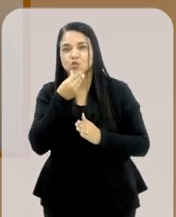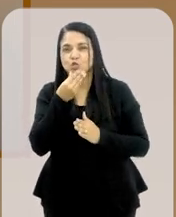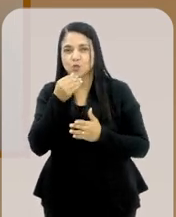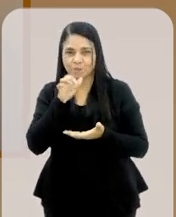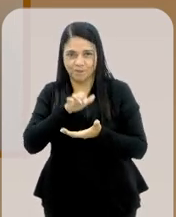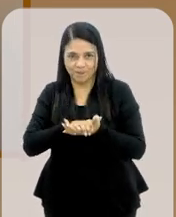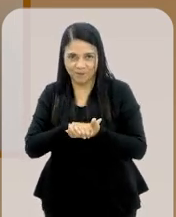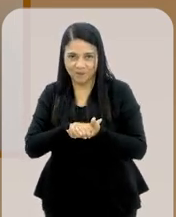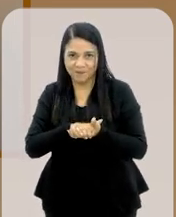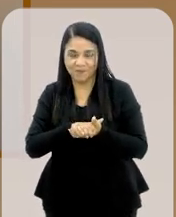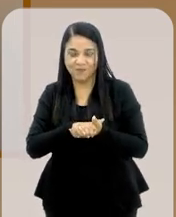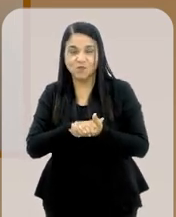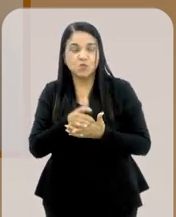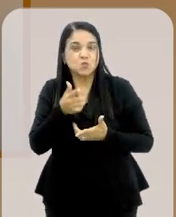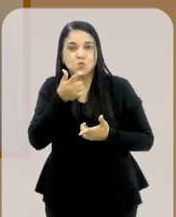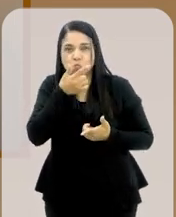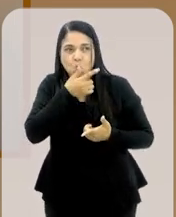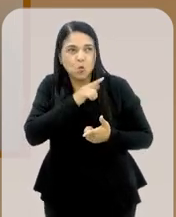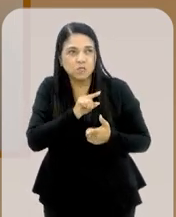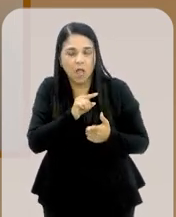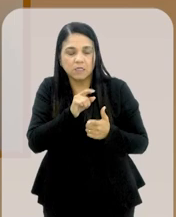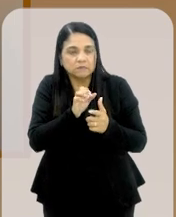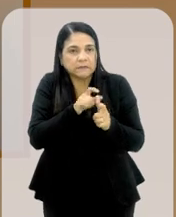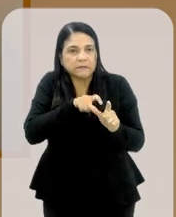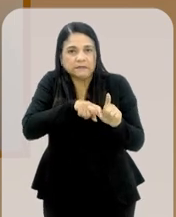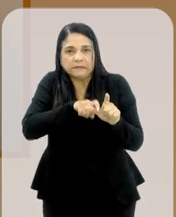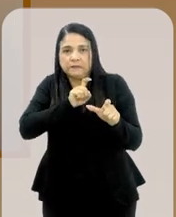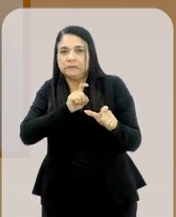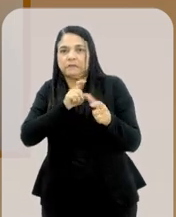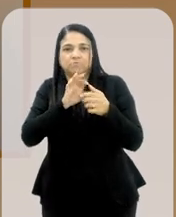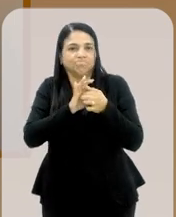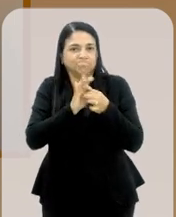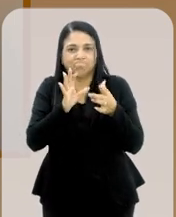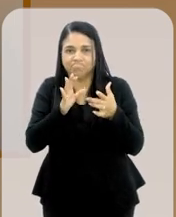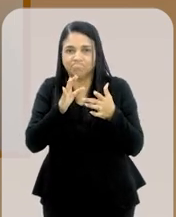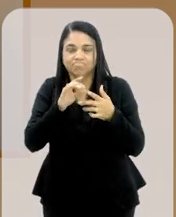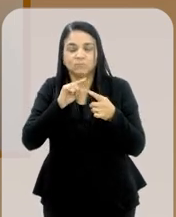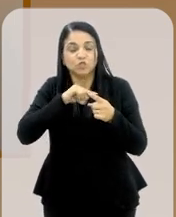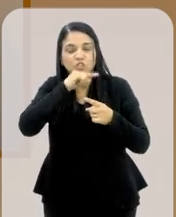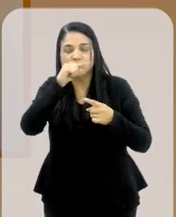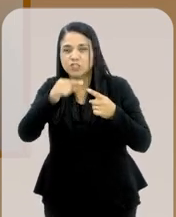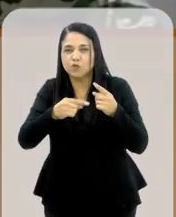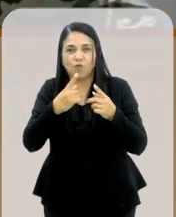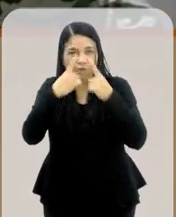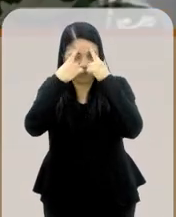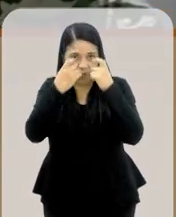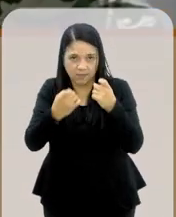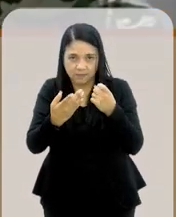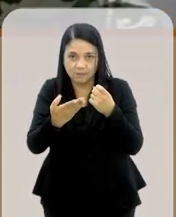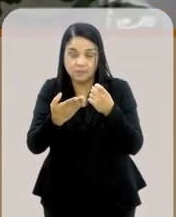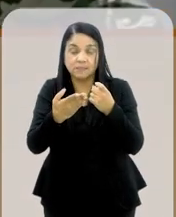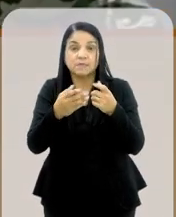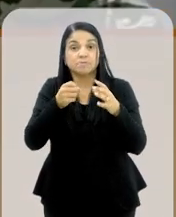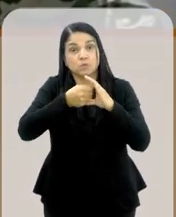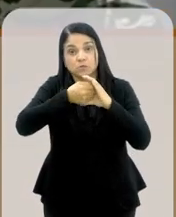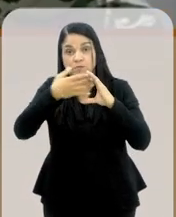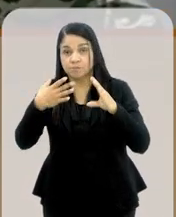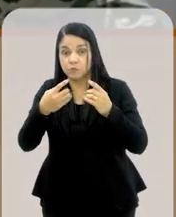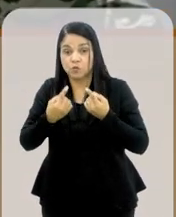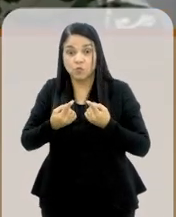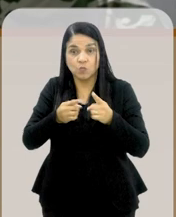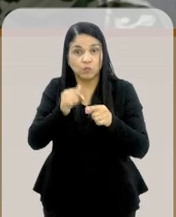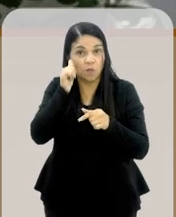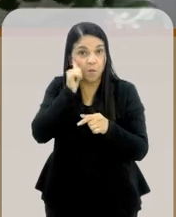financeira do agressor e não conseguem se libertar desse ciclo de violência. Mas todos esses aspectos